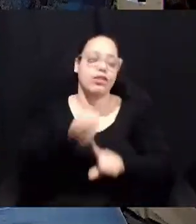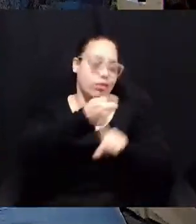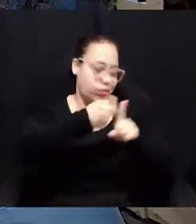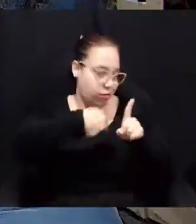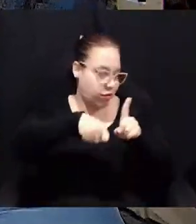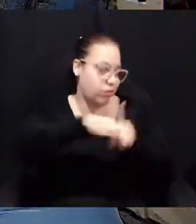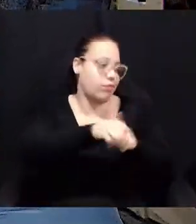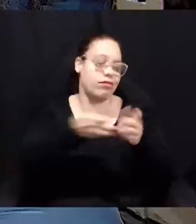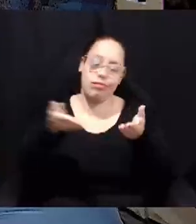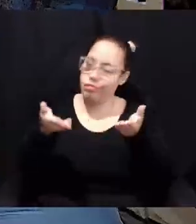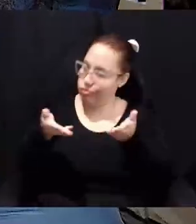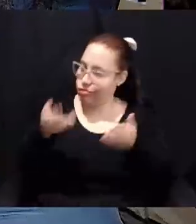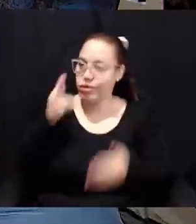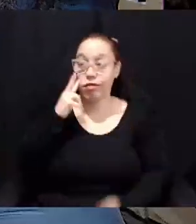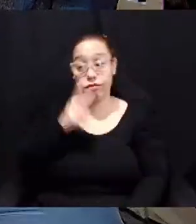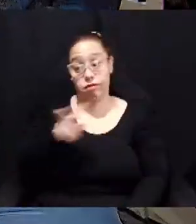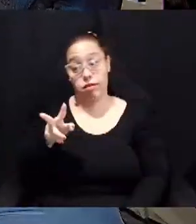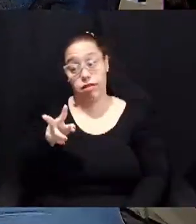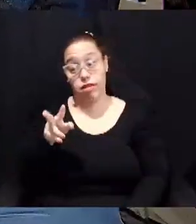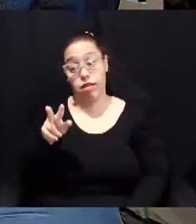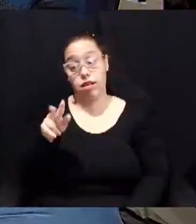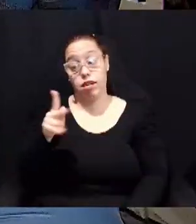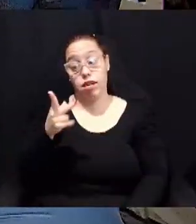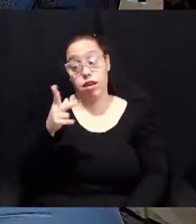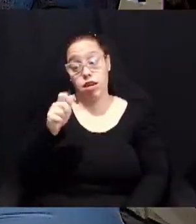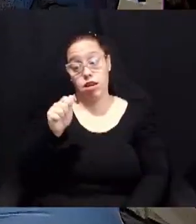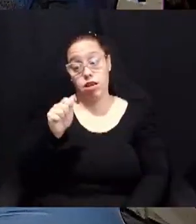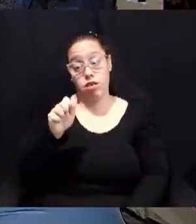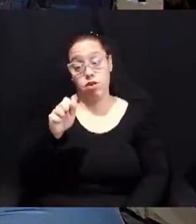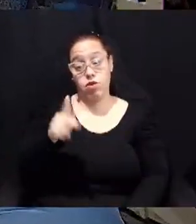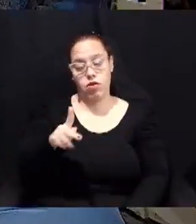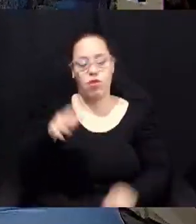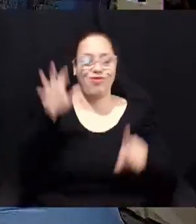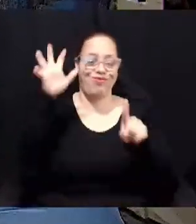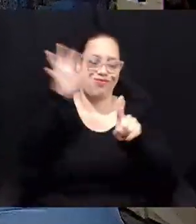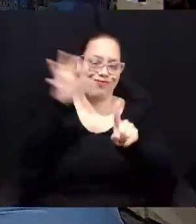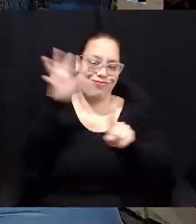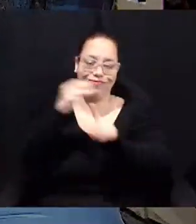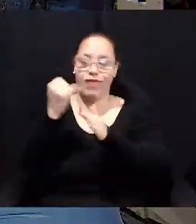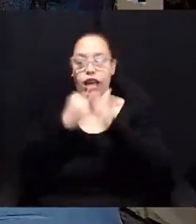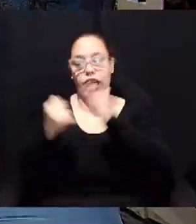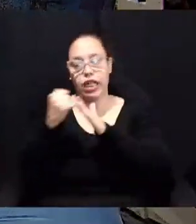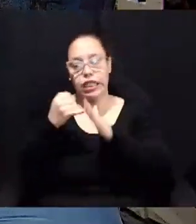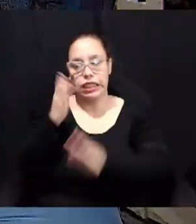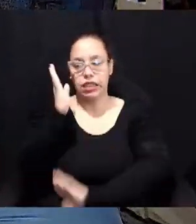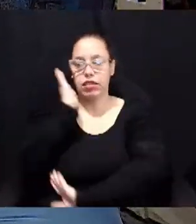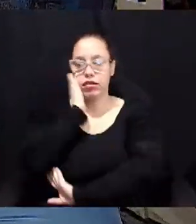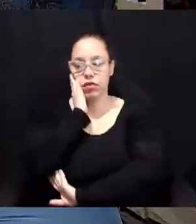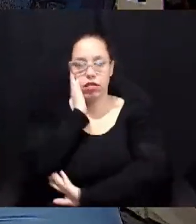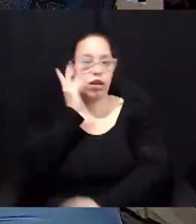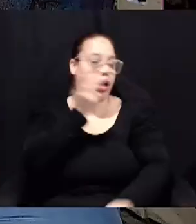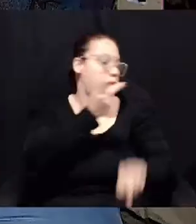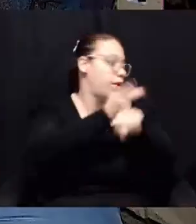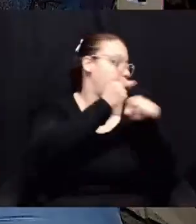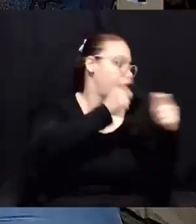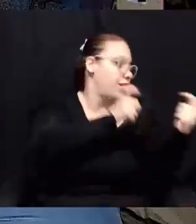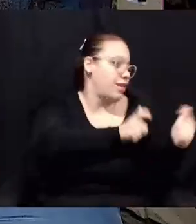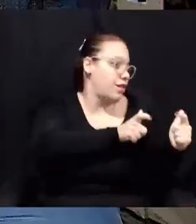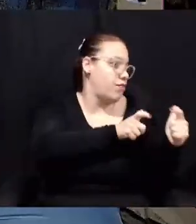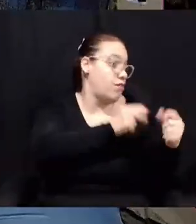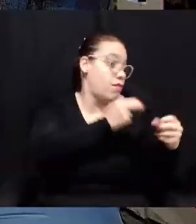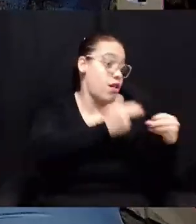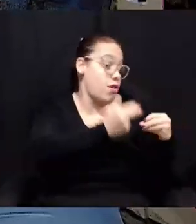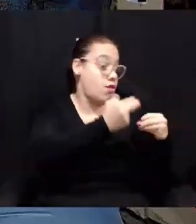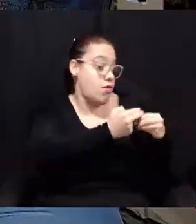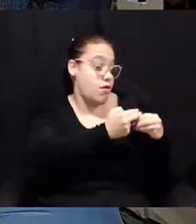gente vê o rap sendo perseguido pelas instituições, né? É premiado de um lado aqui na Unicamp, é perseguido